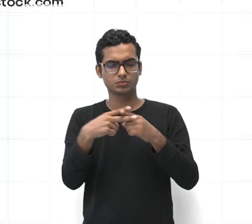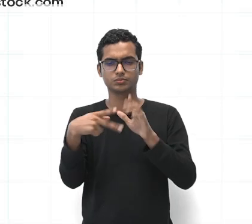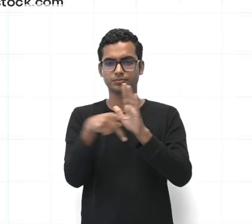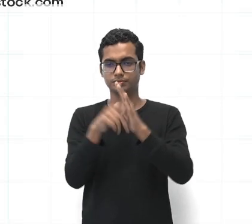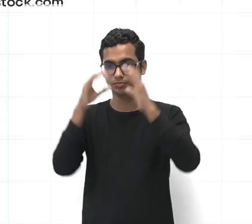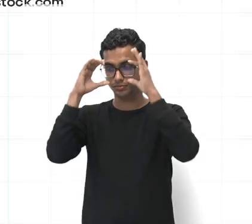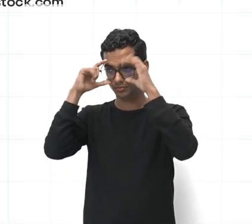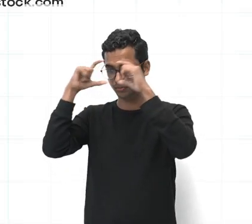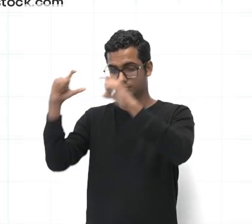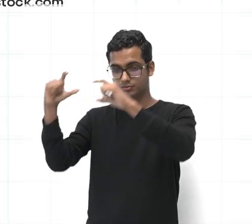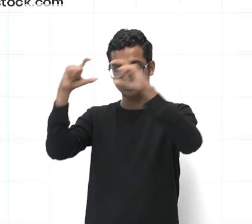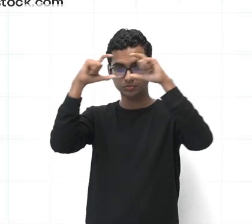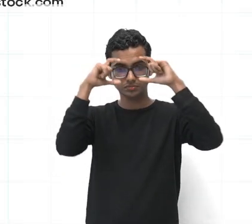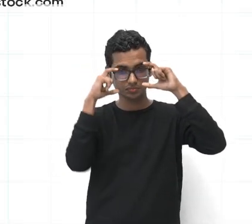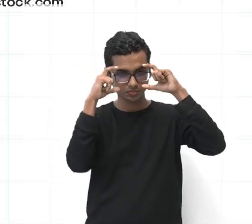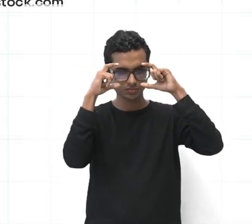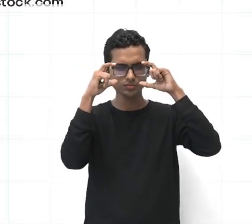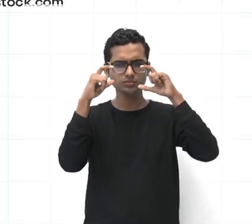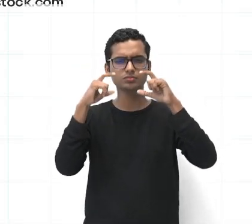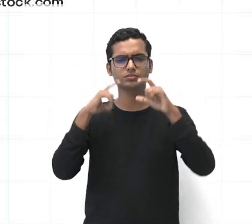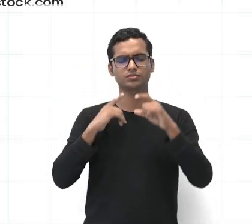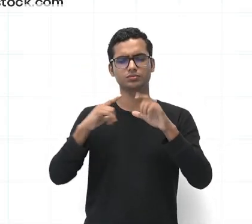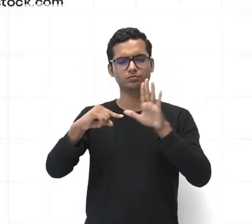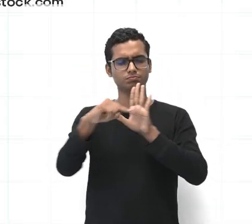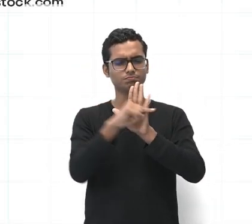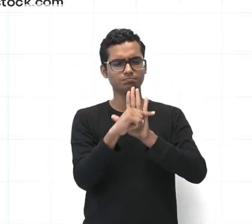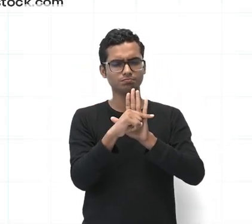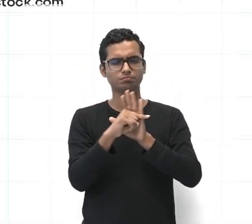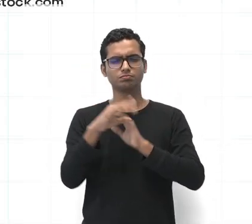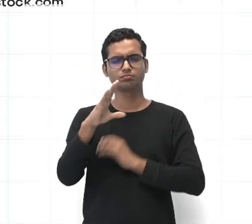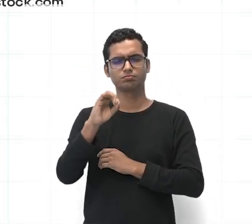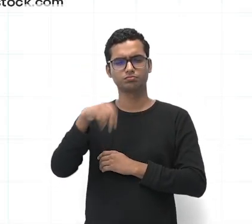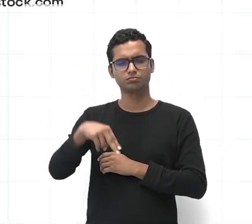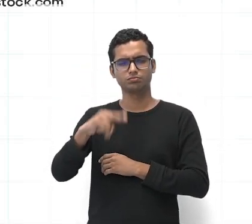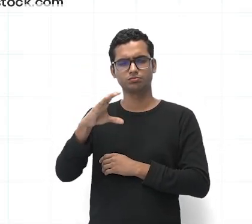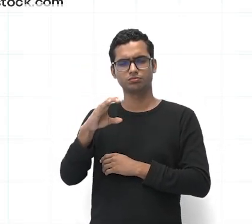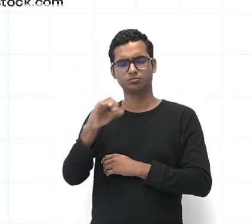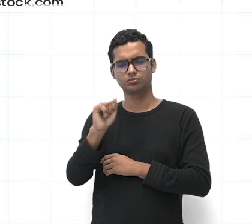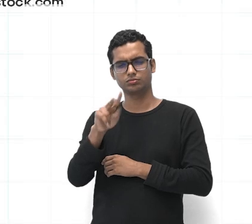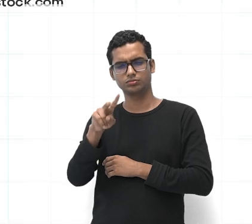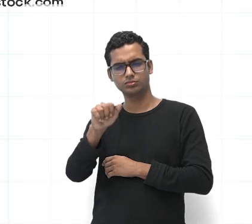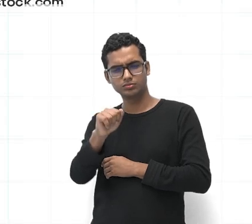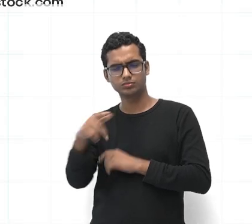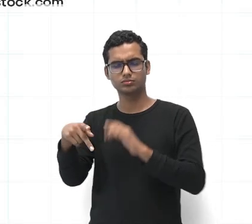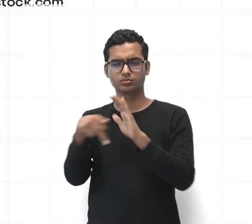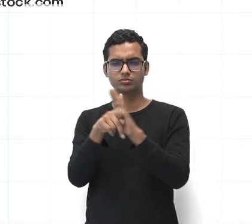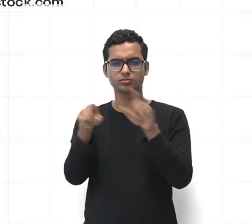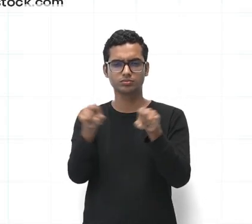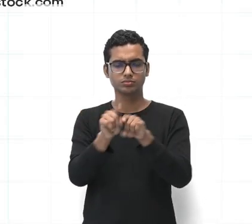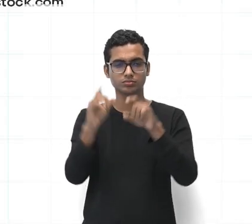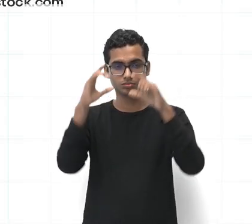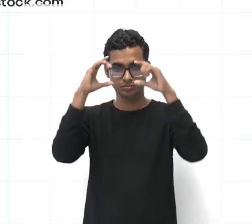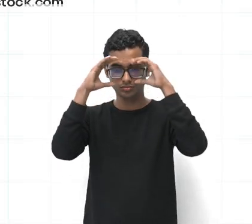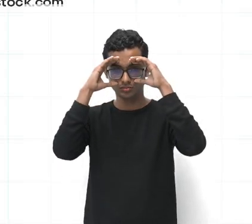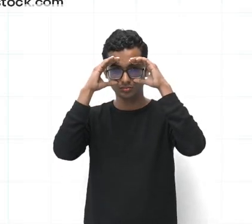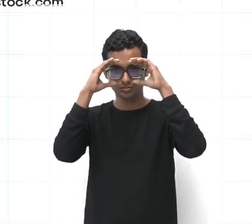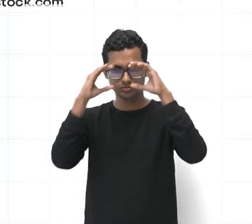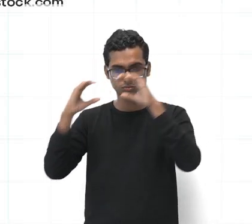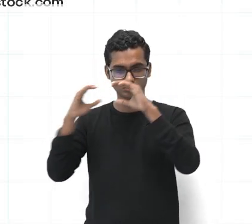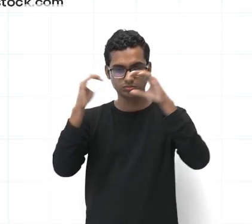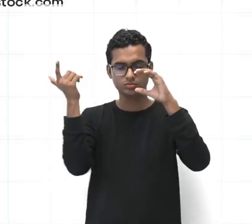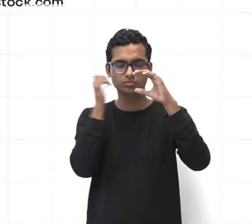lentes negativas, chamadas também de lentes côncavas, para desviar a luz e trazer para